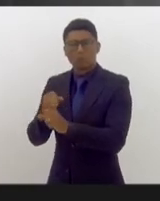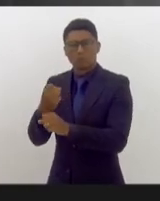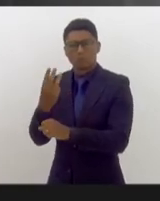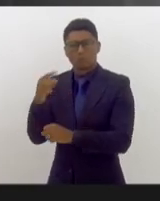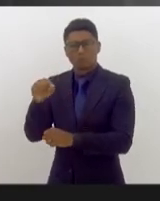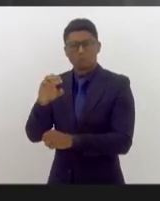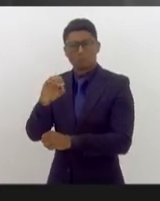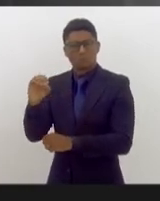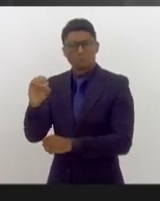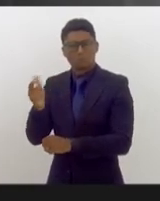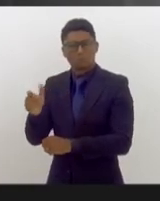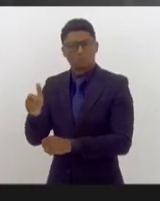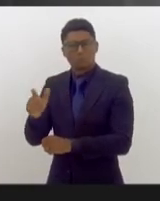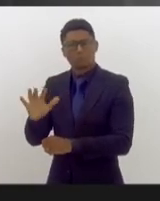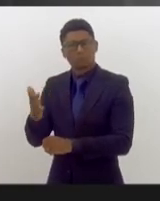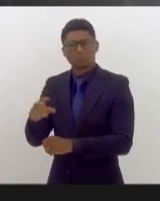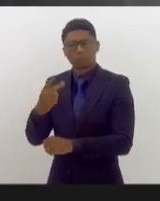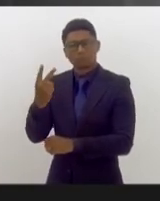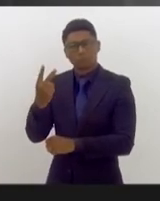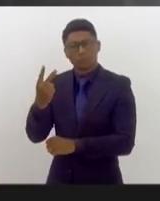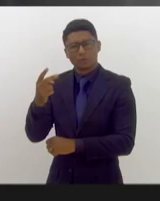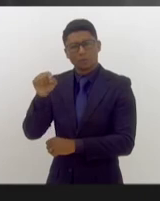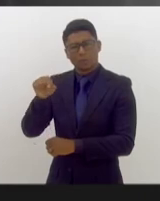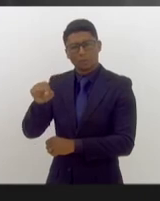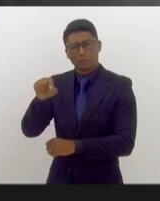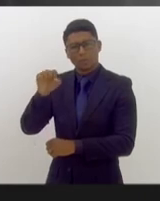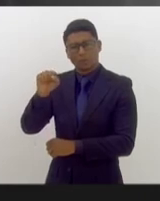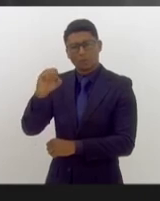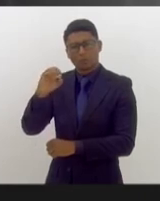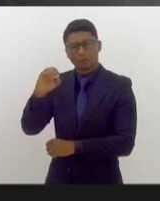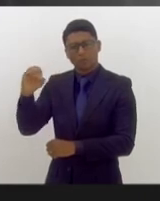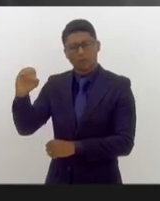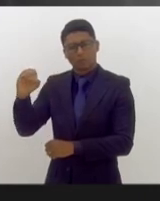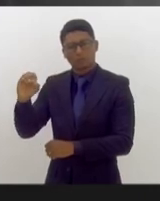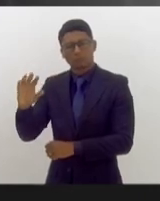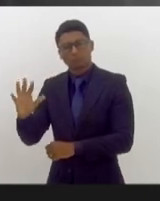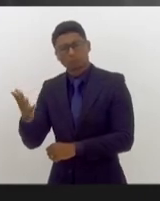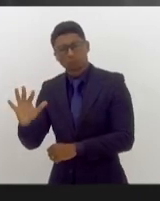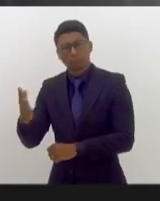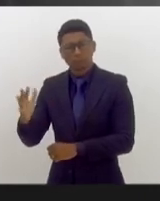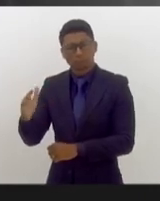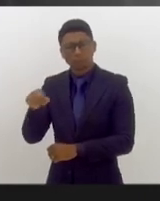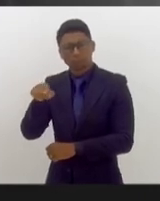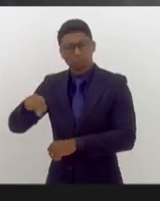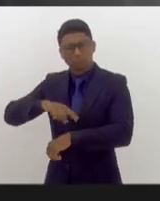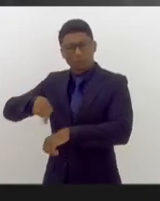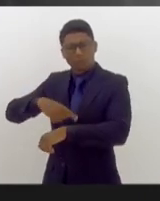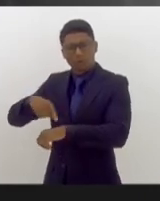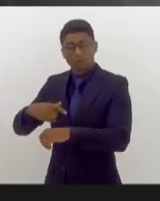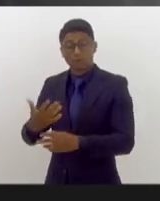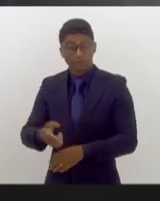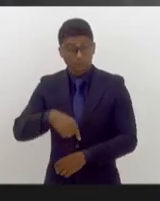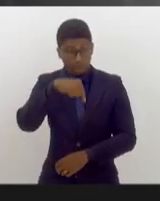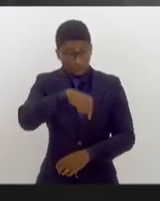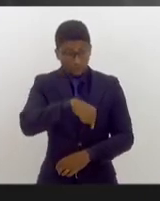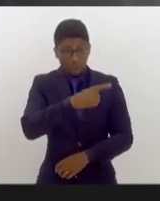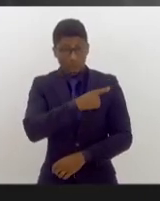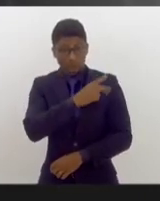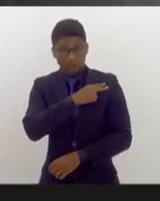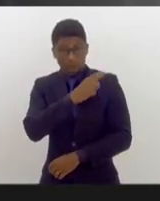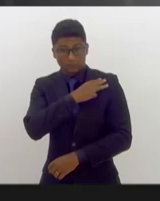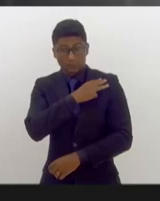de 2.800, a média de 2.800 e 2.500, entre 2.500 e 2.800 horas. E o nosso ensino médio, ele já